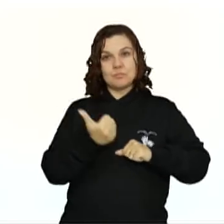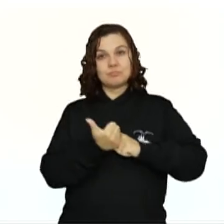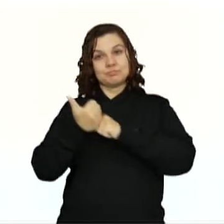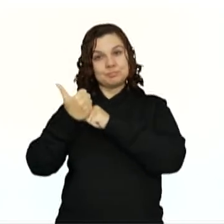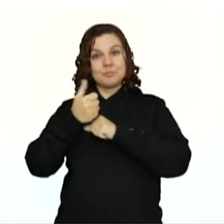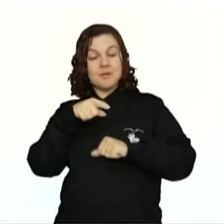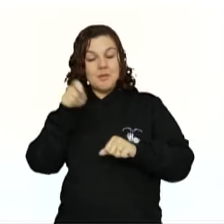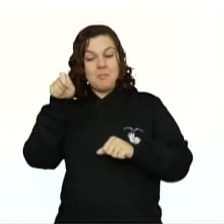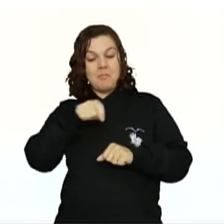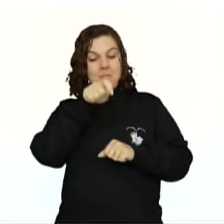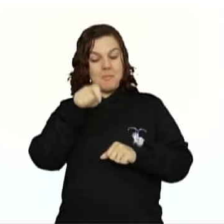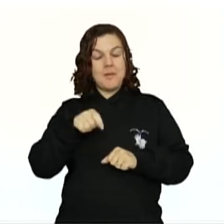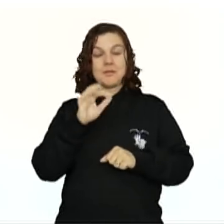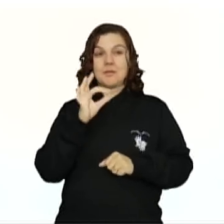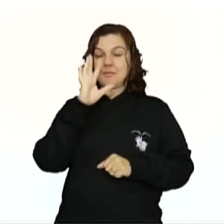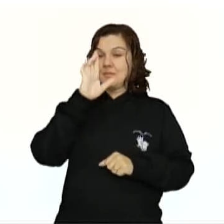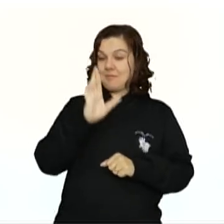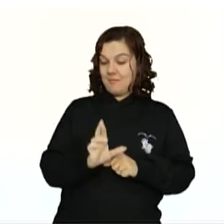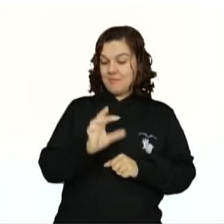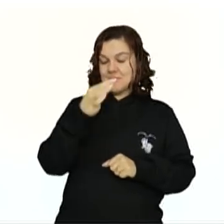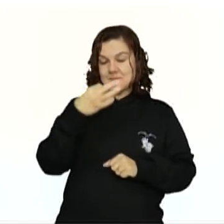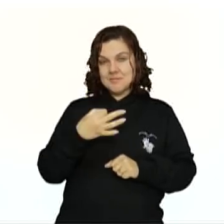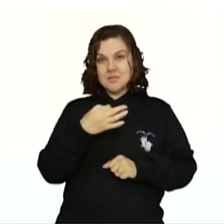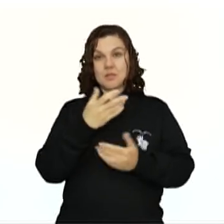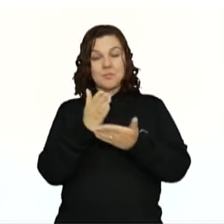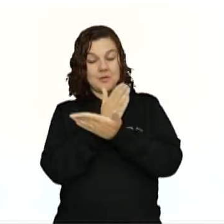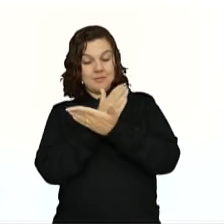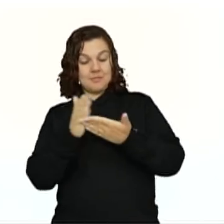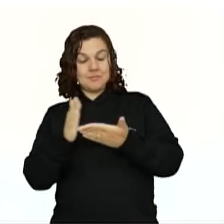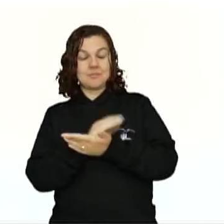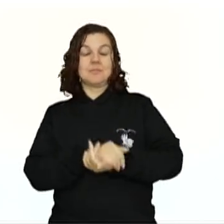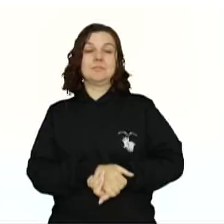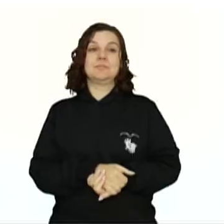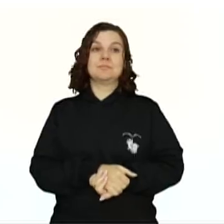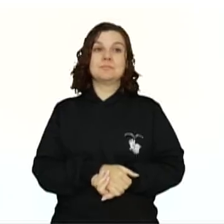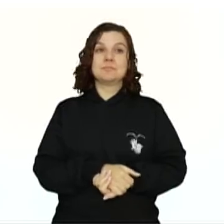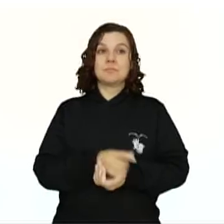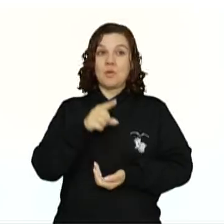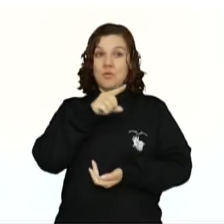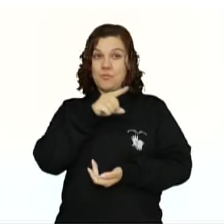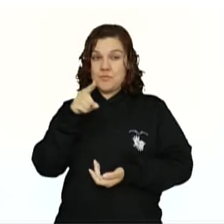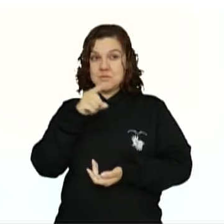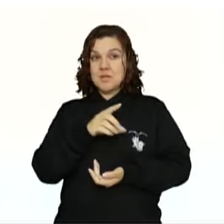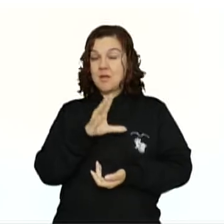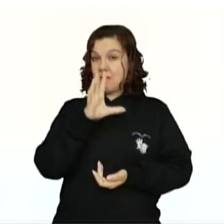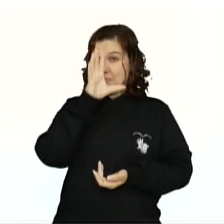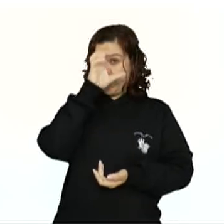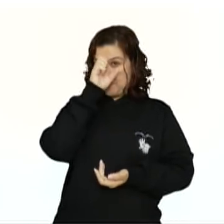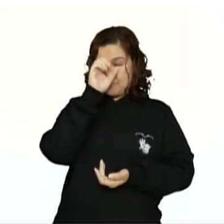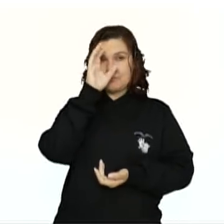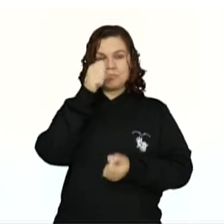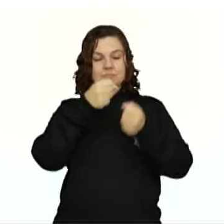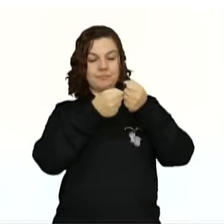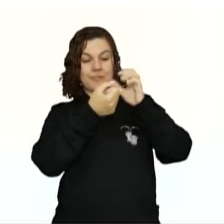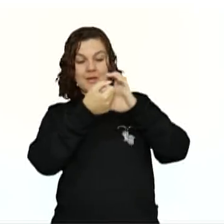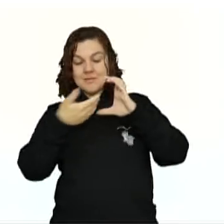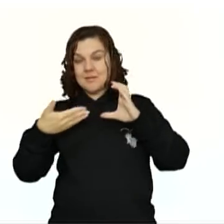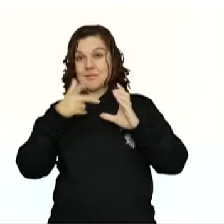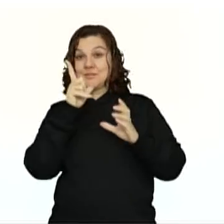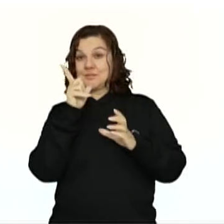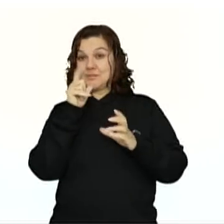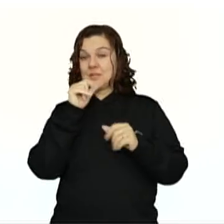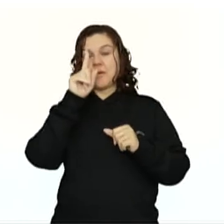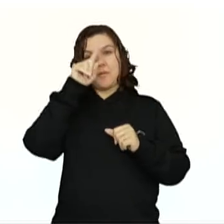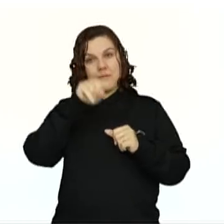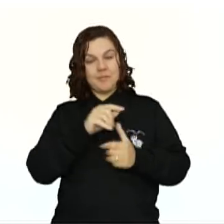marque a alternativa correta sobre sua classificação. Você aprendeu que as características da